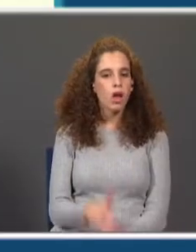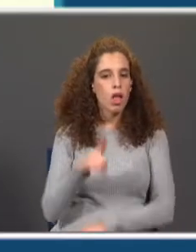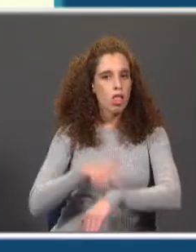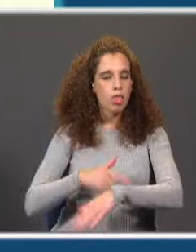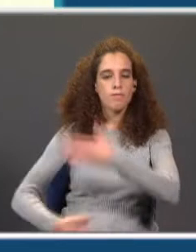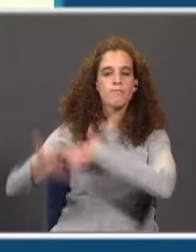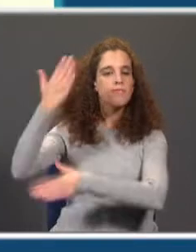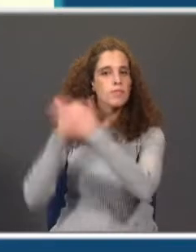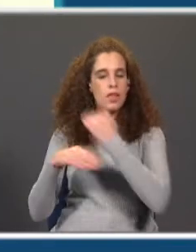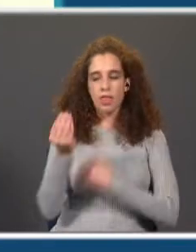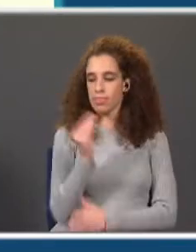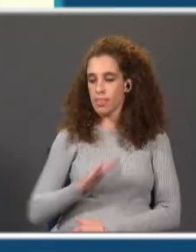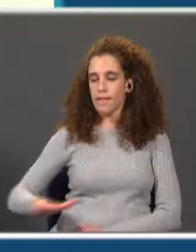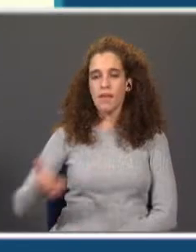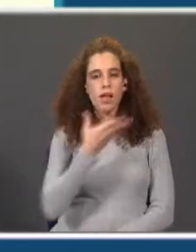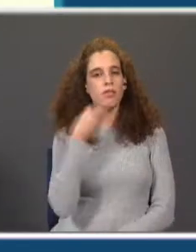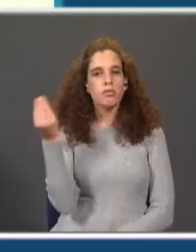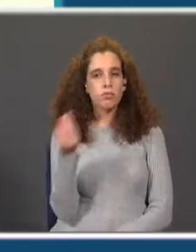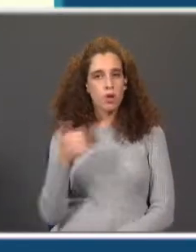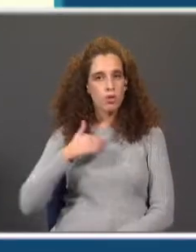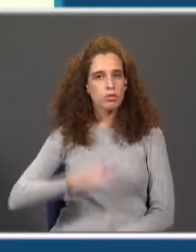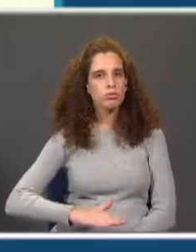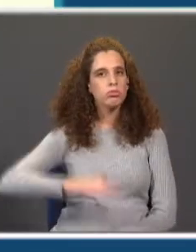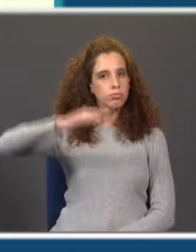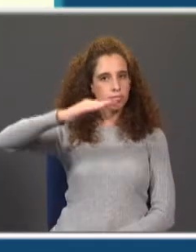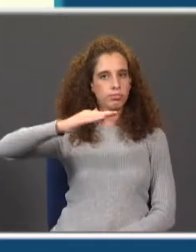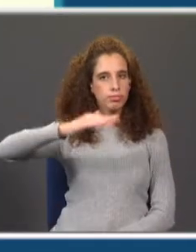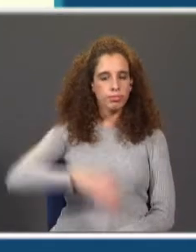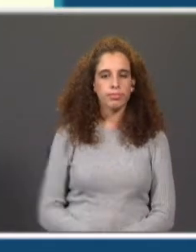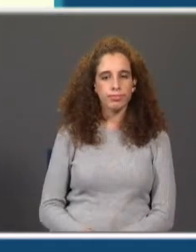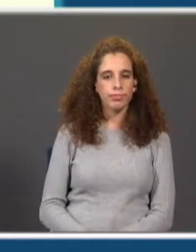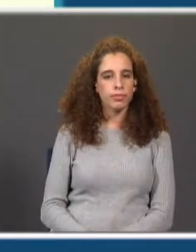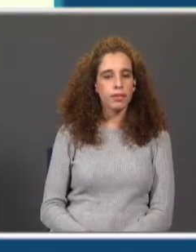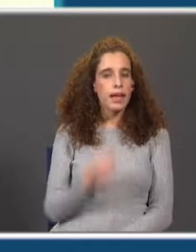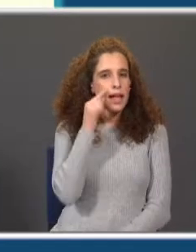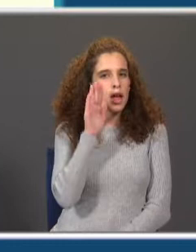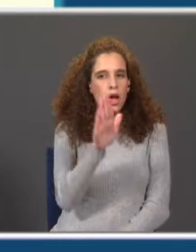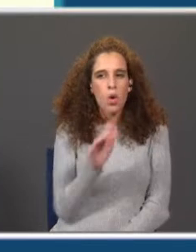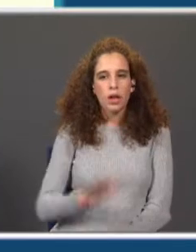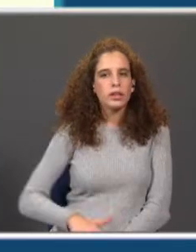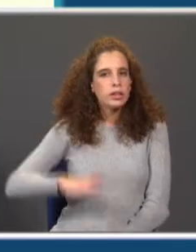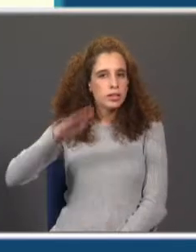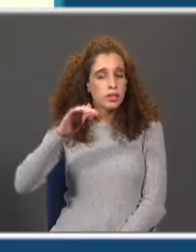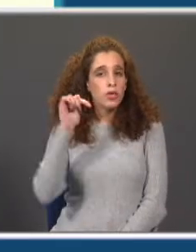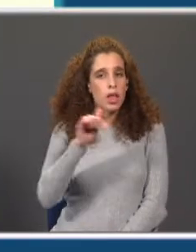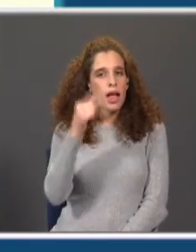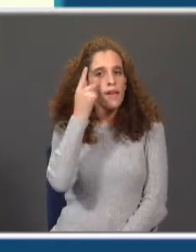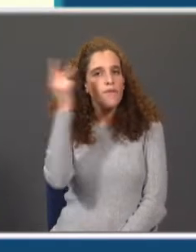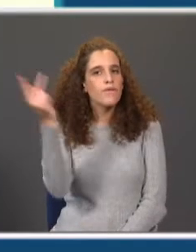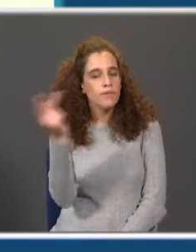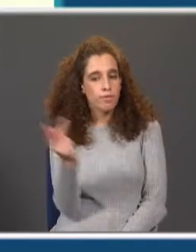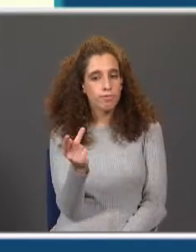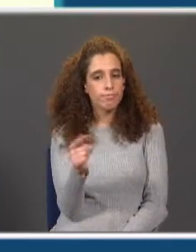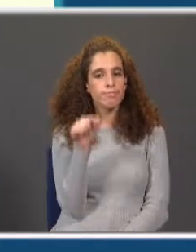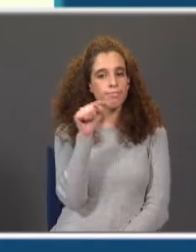da infância e da adolescência. Cresci, não é? Enquanto cresci, foi lá que eu vivi. E